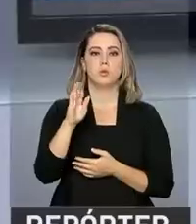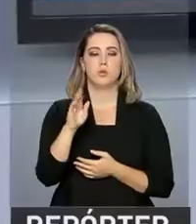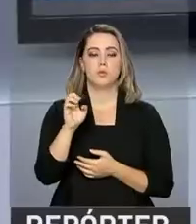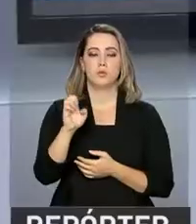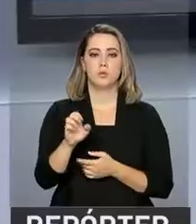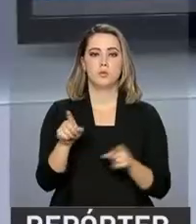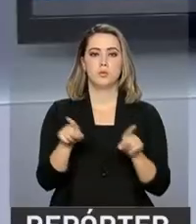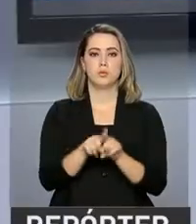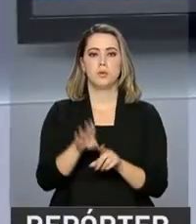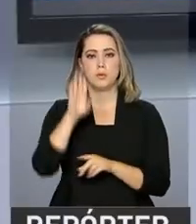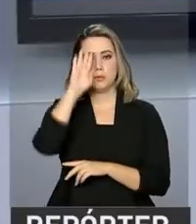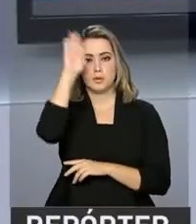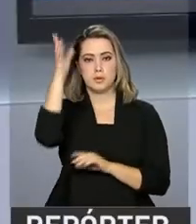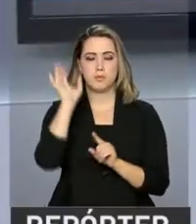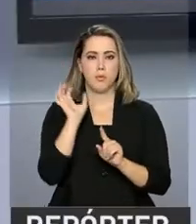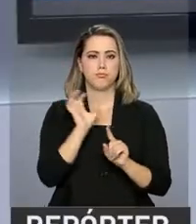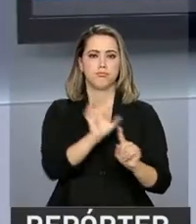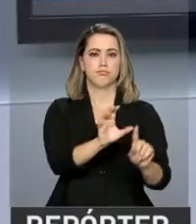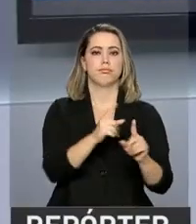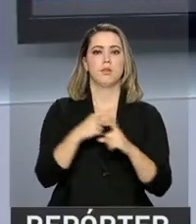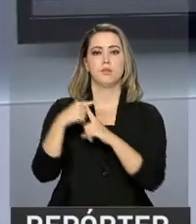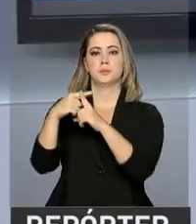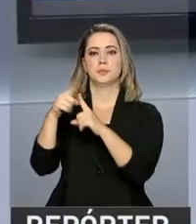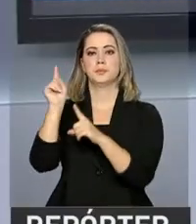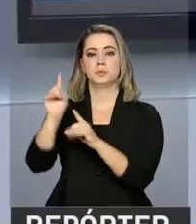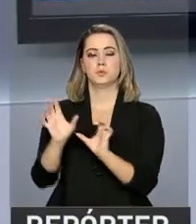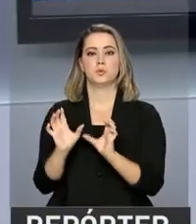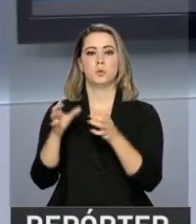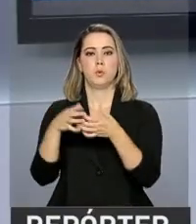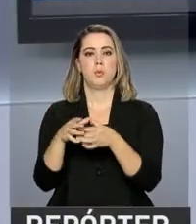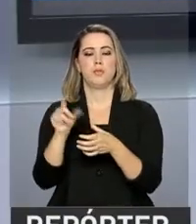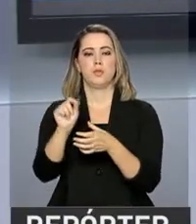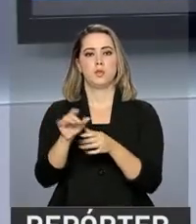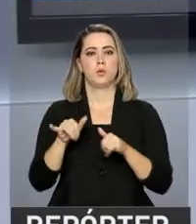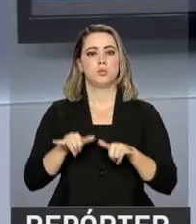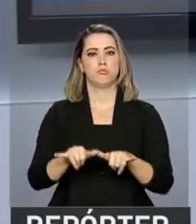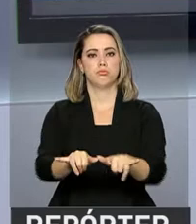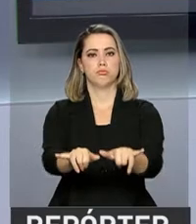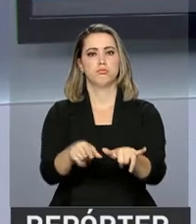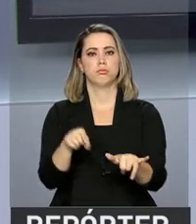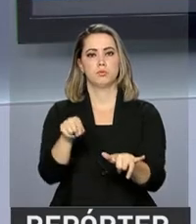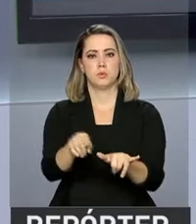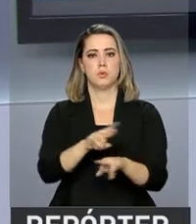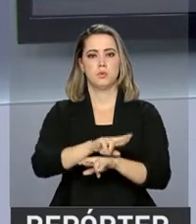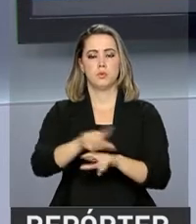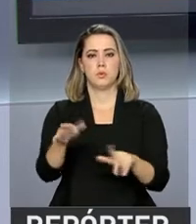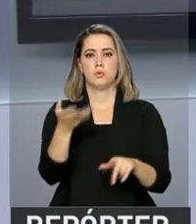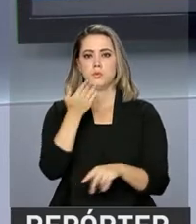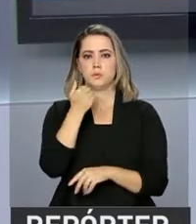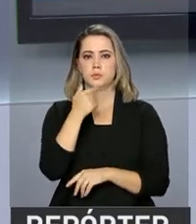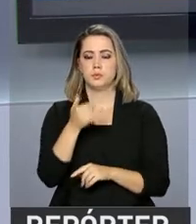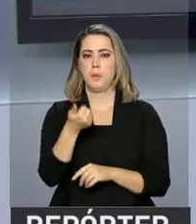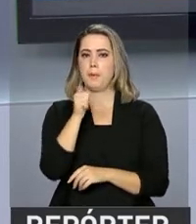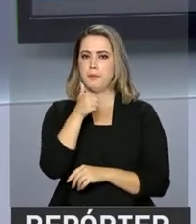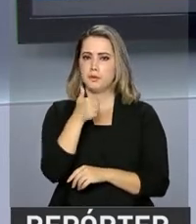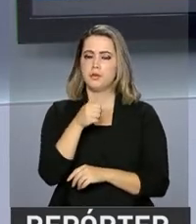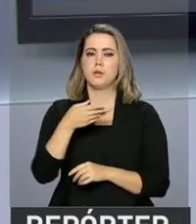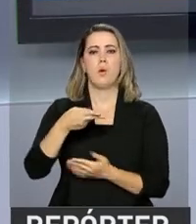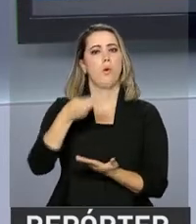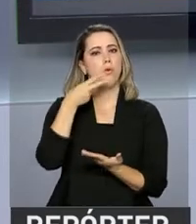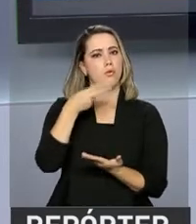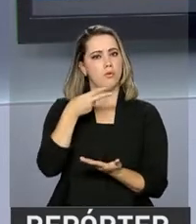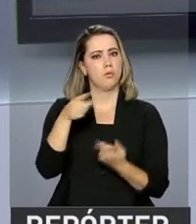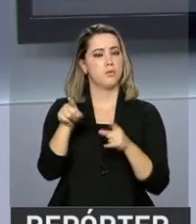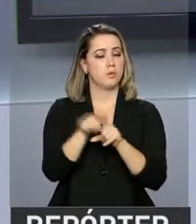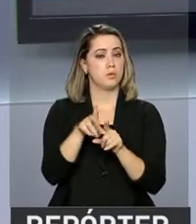a principal influência positiva foi a do setor de hipermercados supermercados produtos alimentícios bebidas e fumo